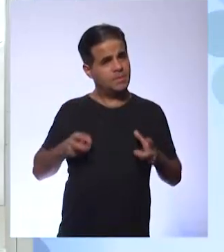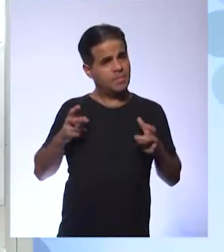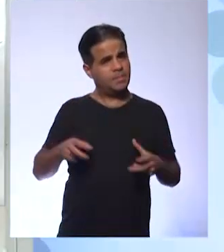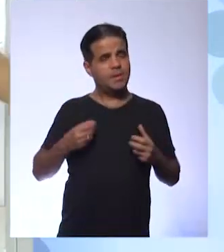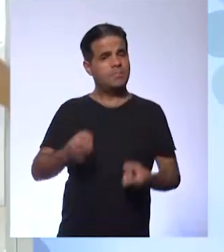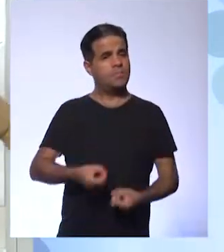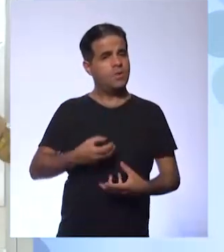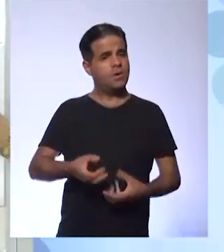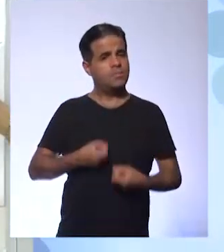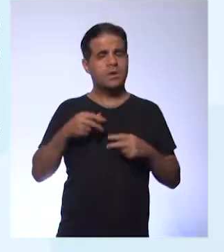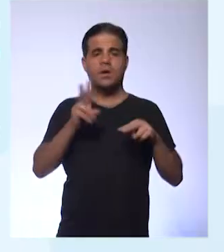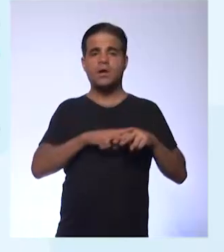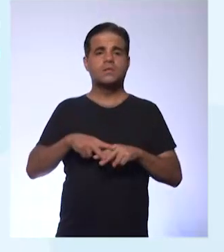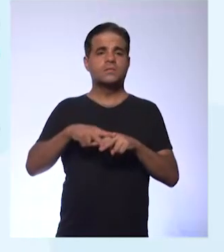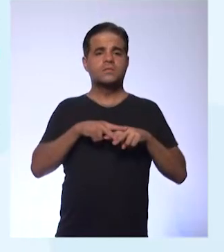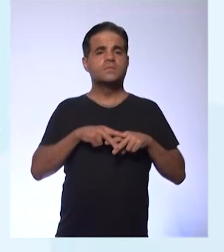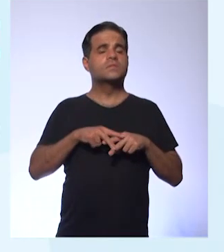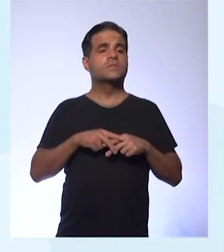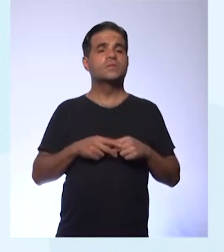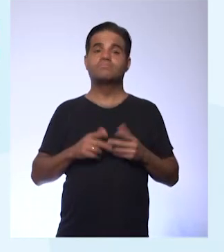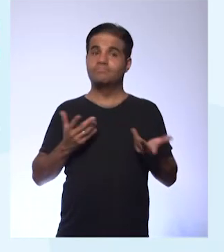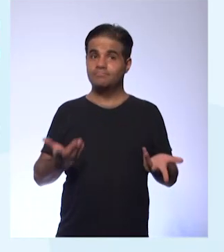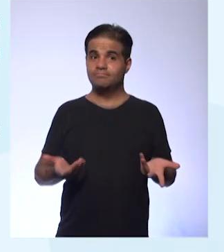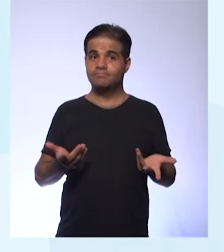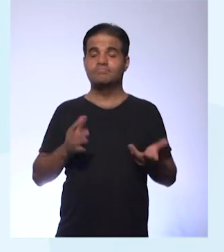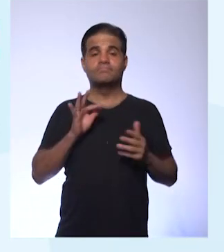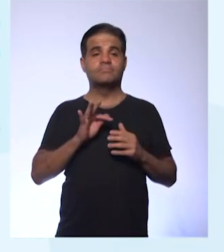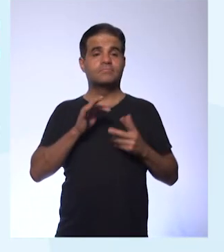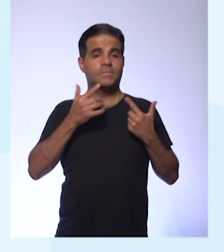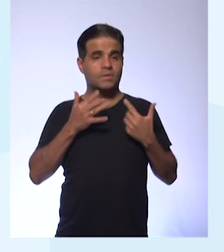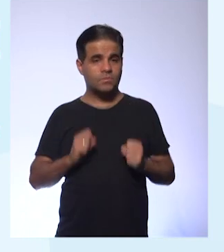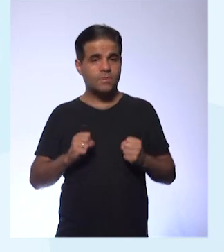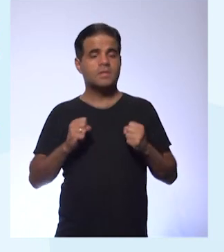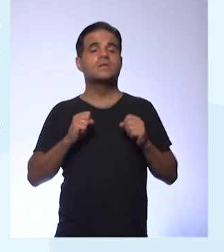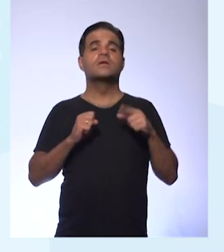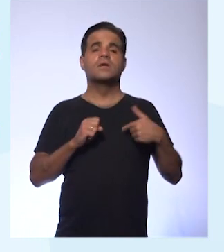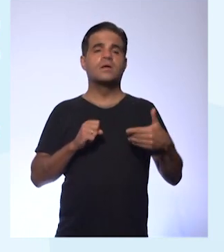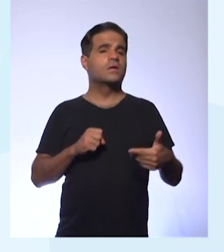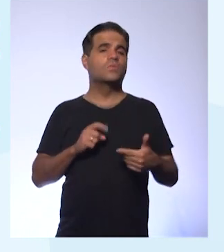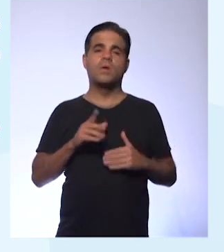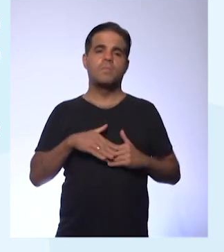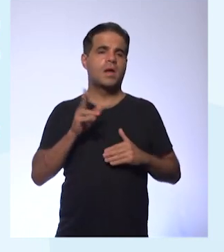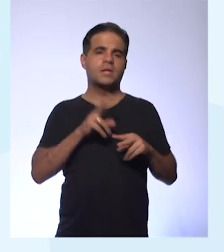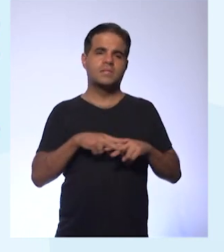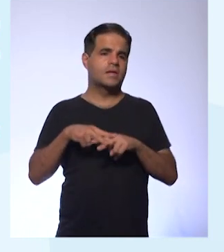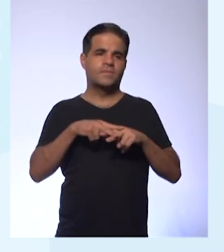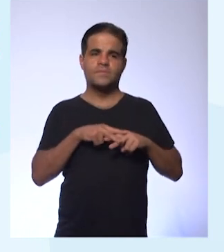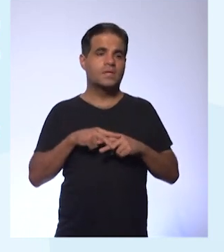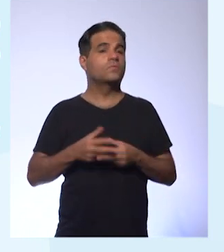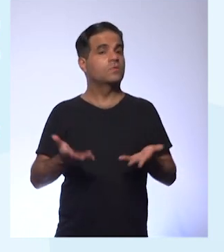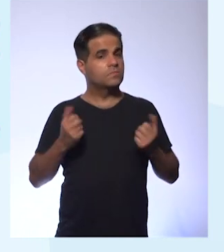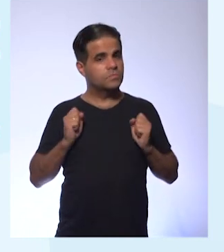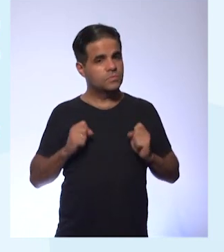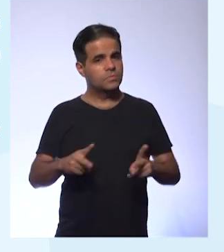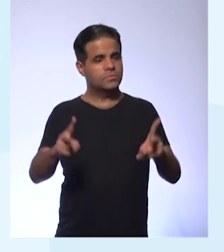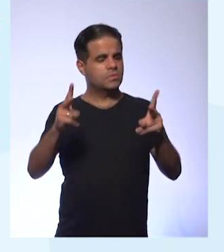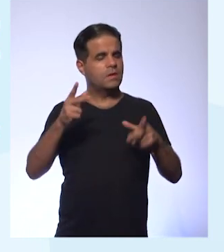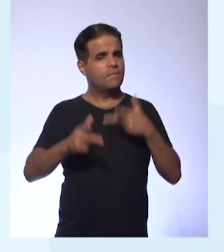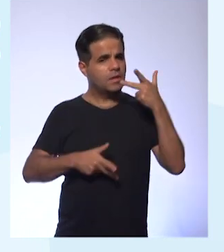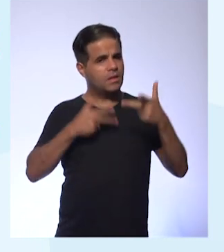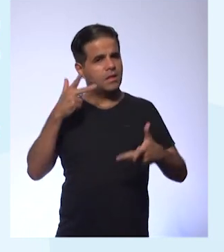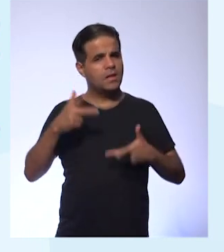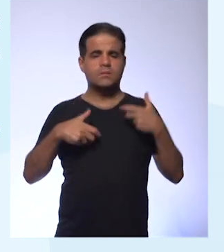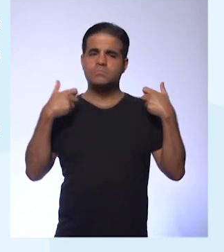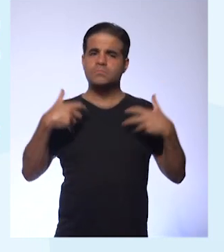um poema, revisamos figuras de linguagem, a gente só falou da antítese, na verdade, não é mais, revisamos, vamos continuar ainda falando